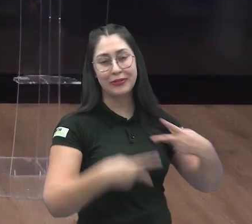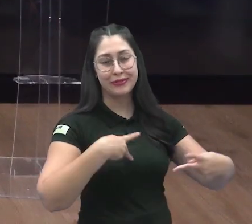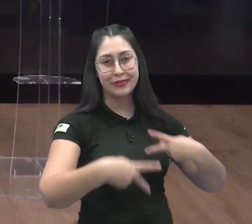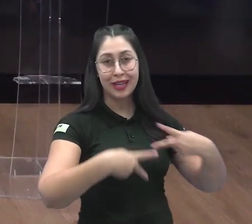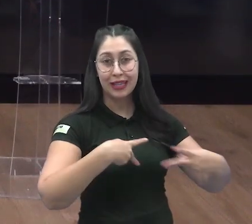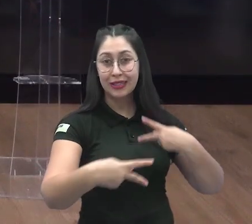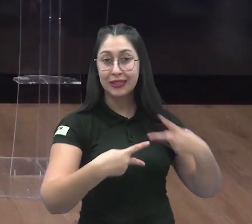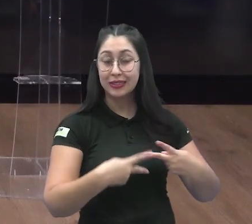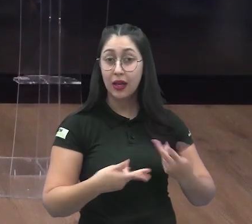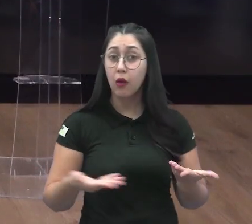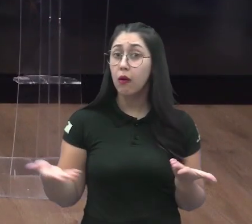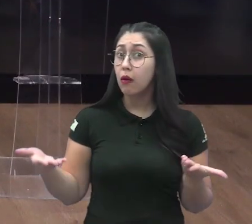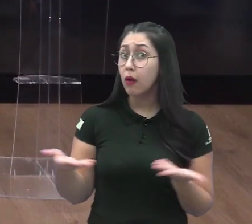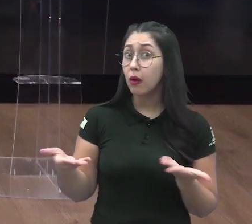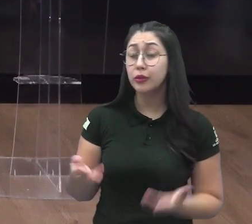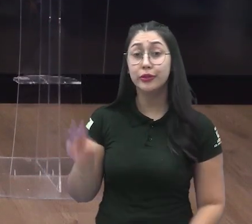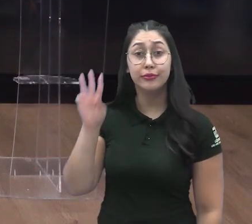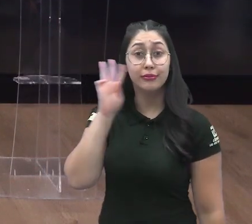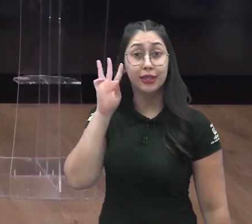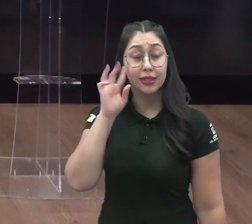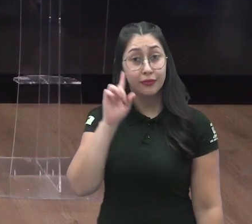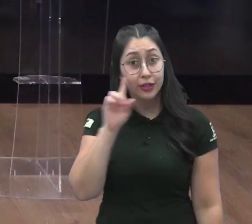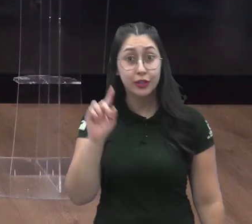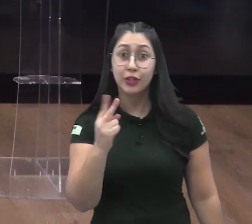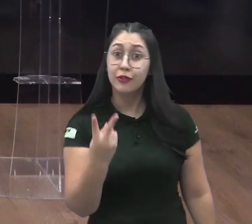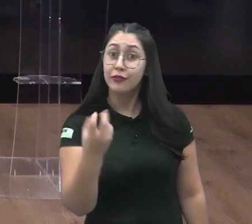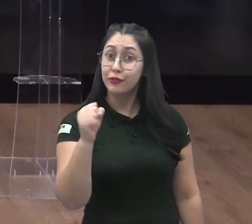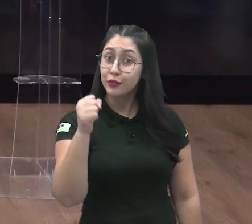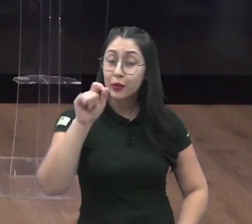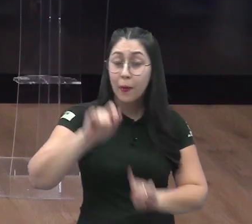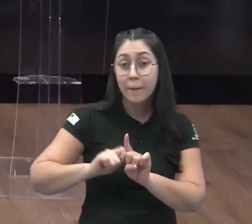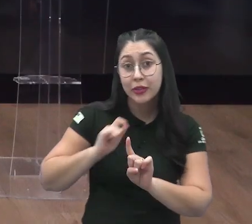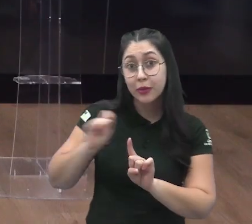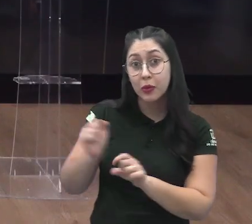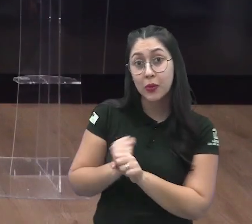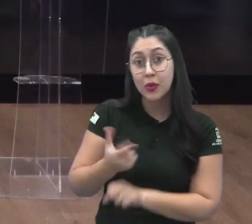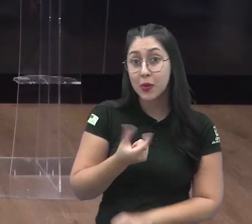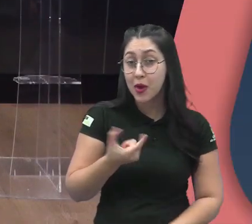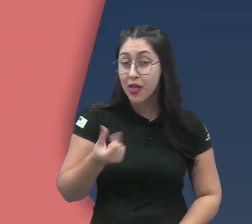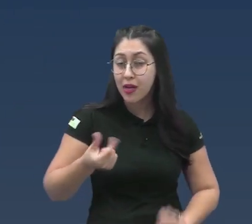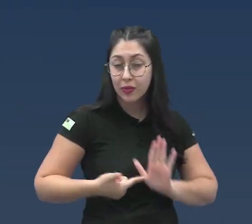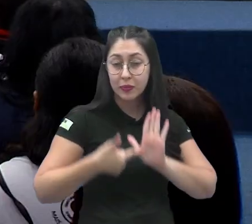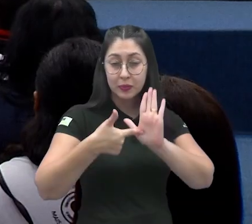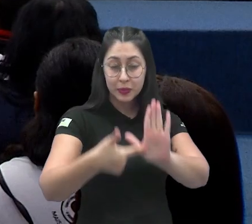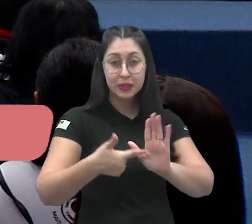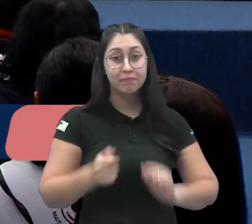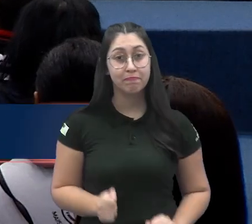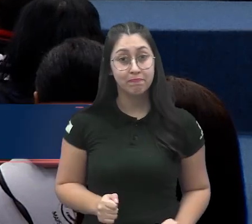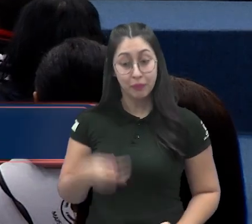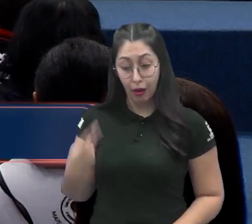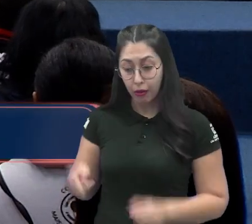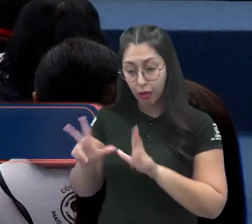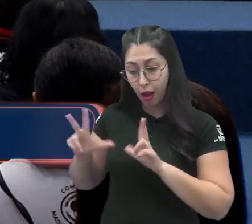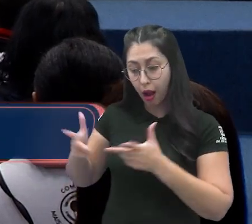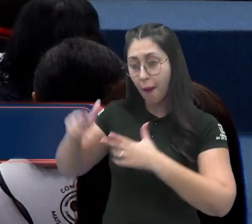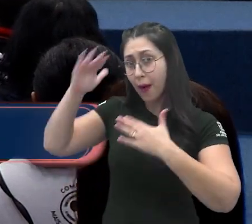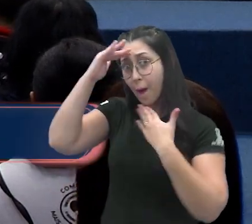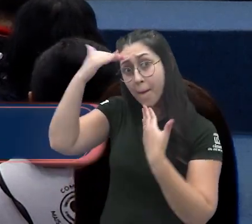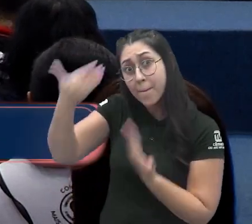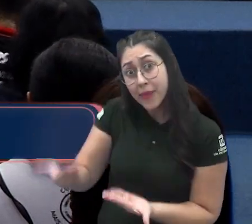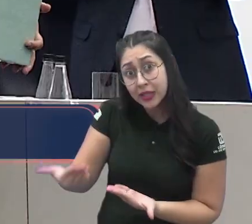dos Campos. Na edição desta terça-feira, 28 de abril de 2026, você vai ver. Homenagem na